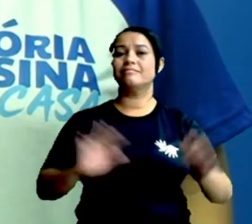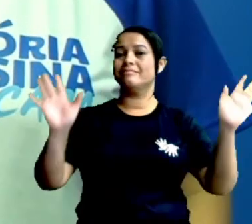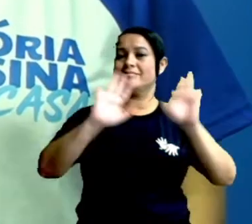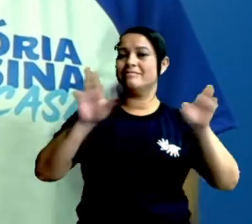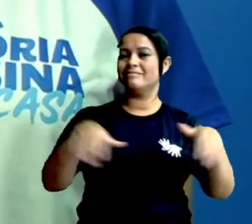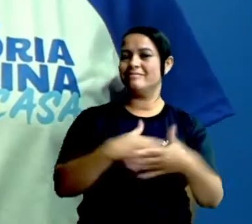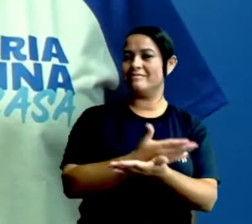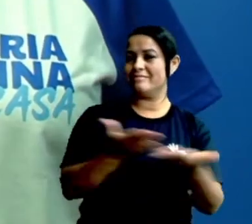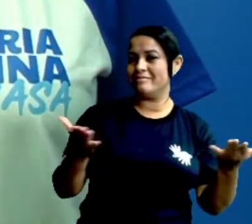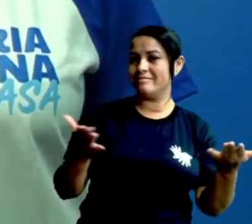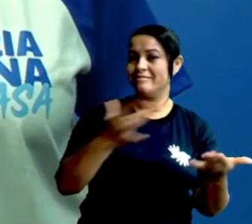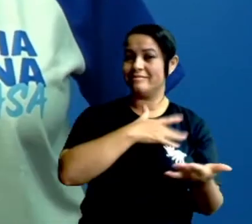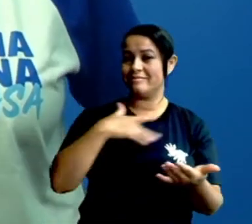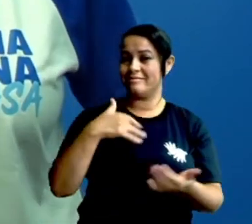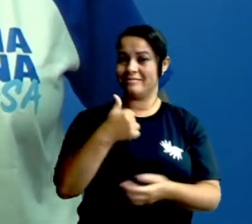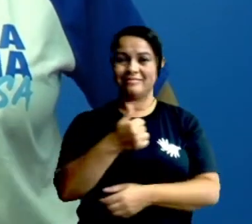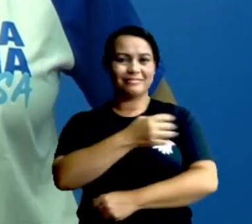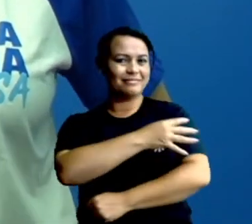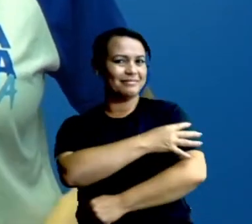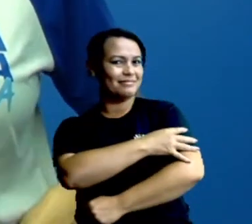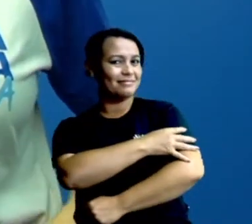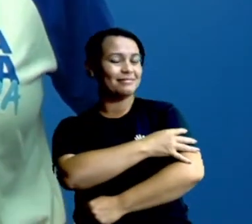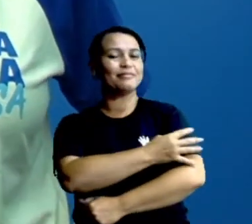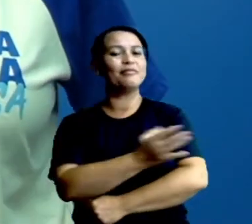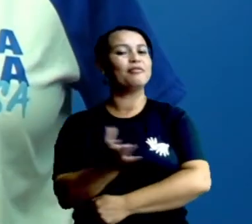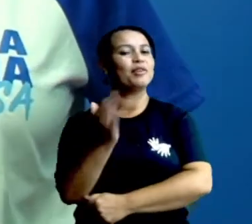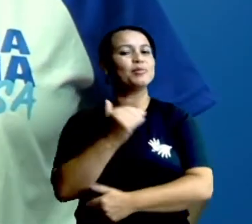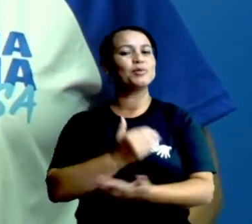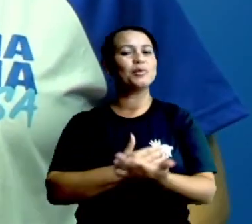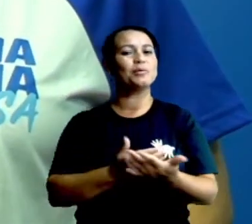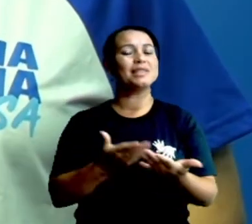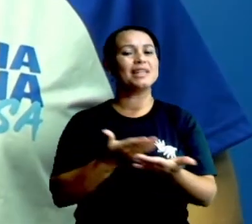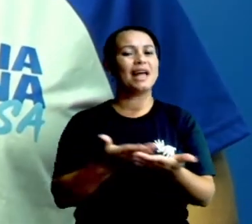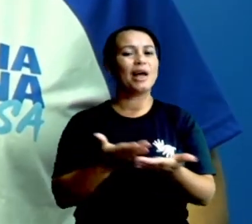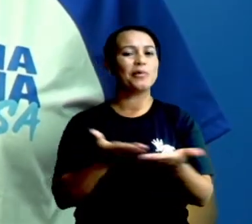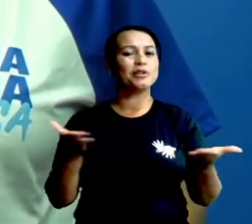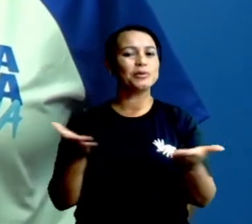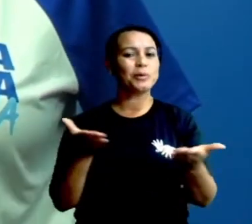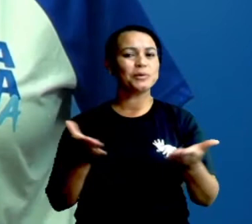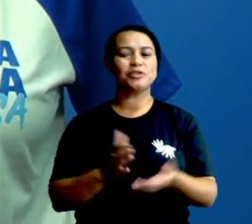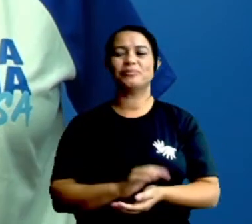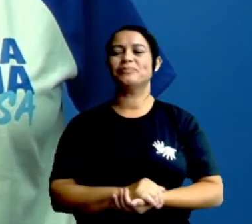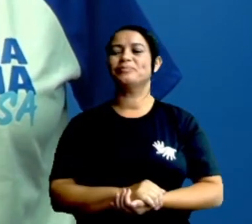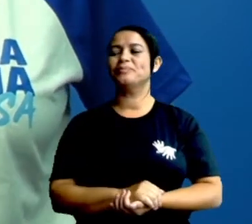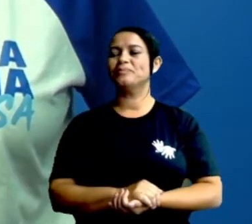Olá, pessoal! Tudo bem, quarto ano? Vamos lá começar a nossa aula de hoje.